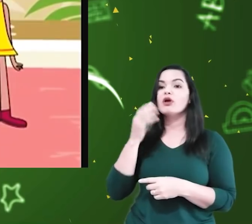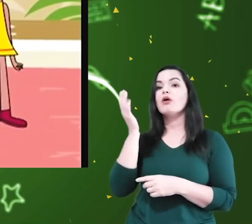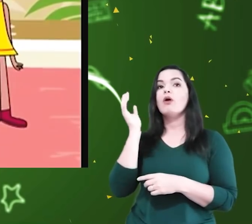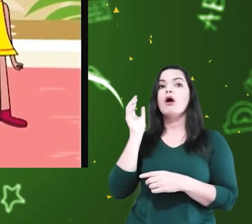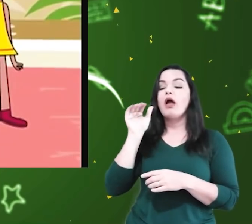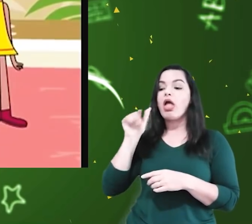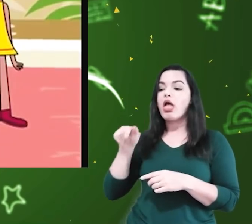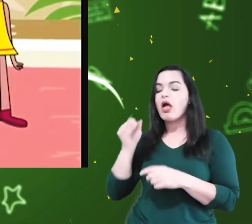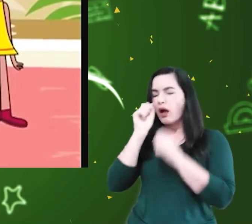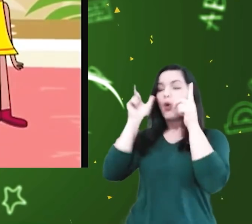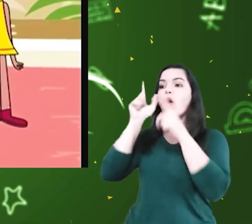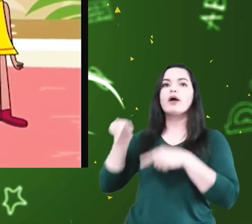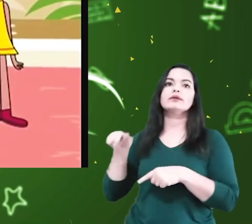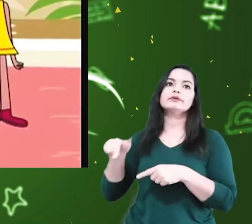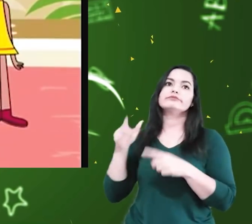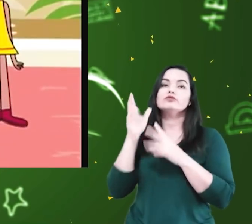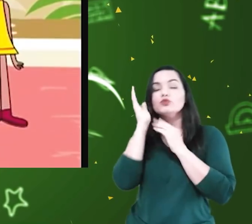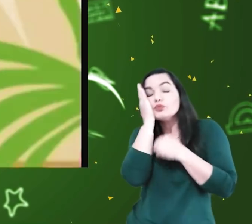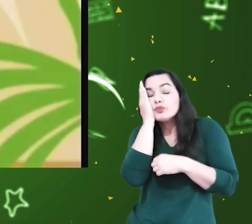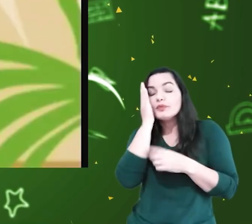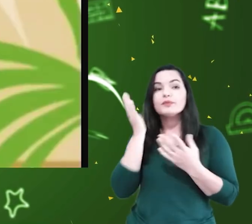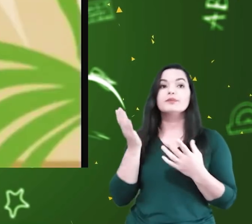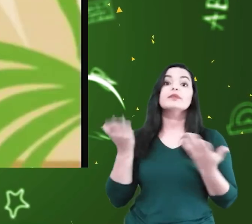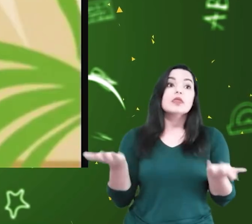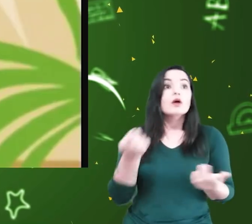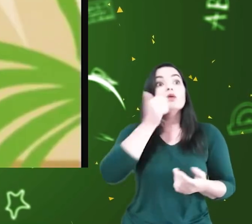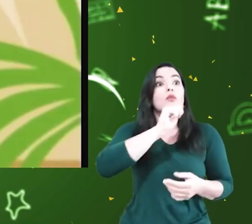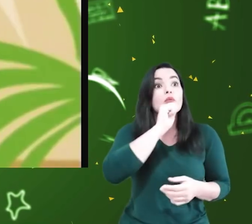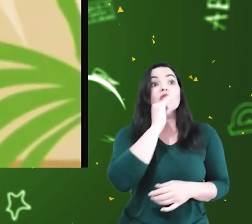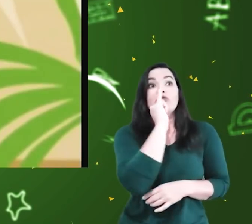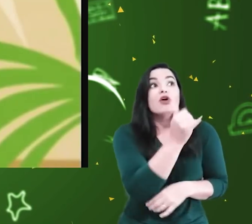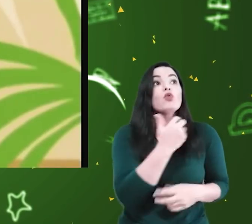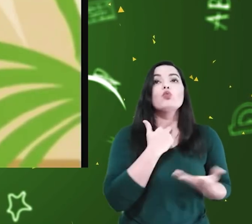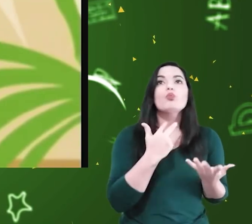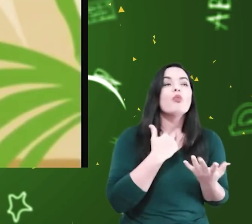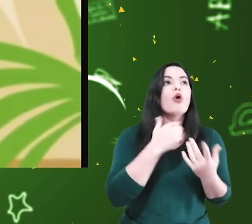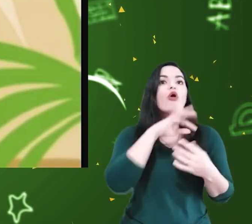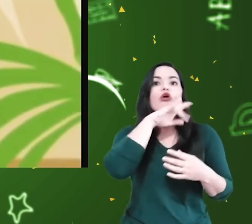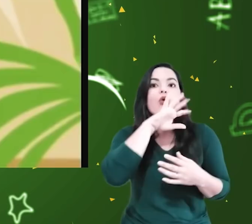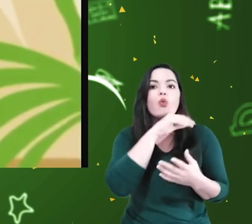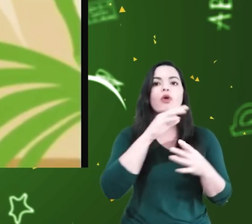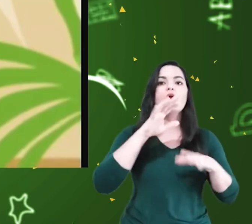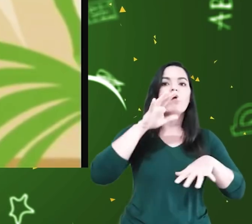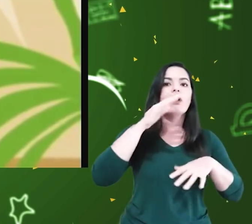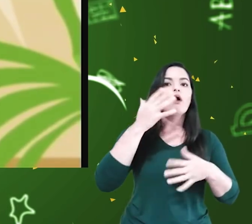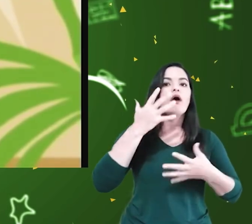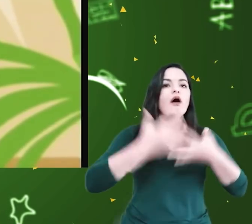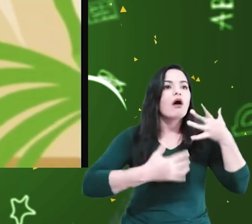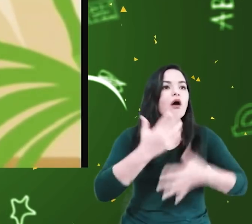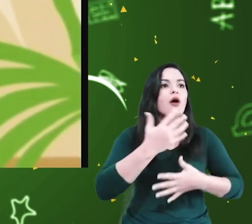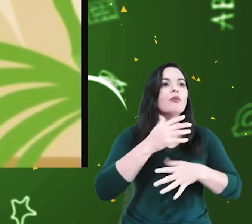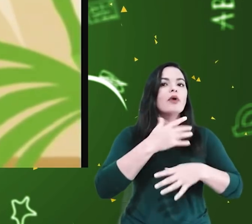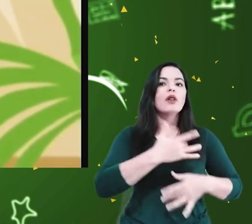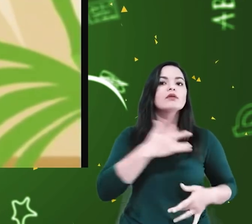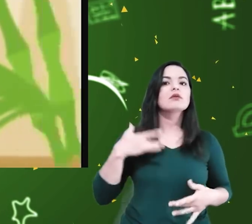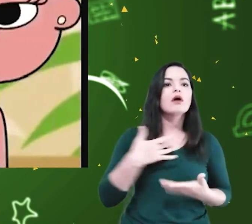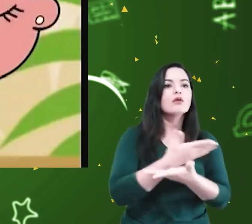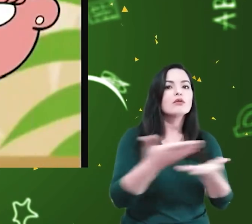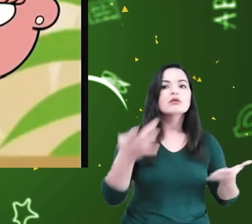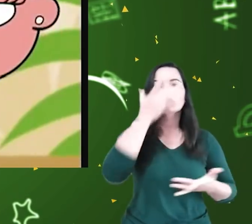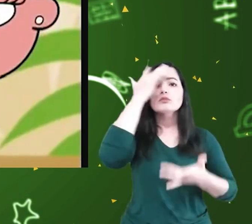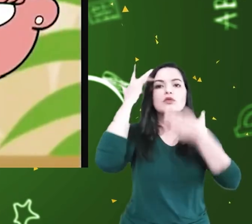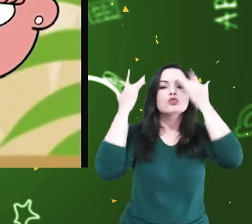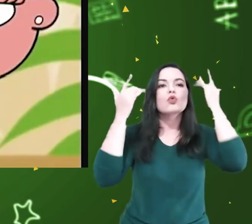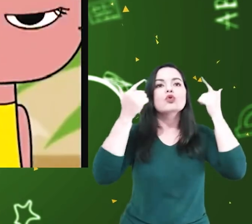Pois é, e minha mãe falou pra ele que era ruim, porque a fumaça polui a vizinhança e pode causar doenças nos nossos olhos e pulmões.